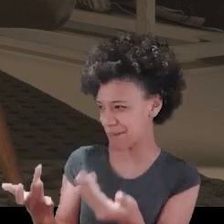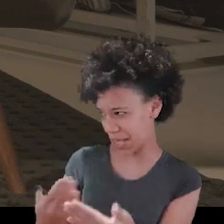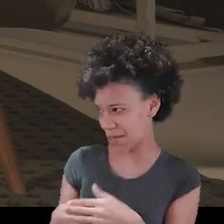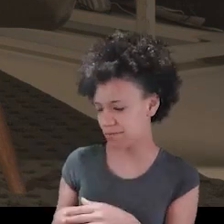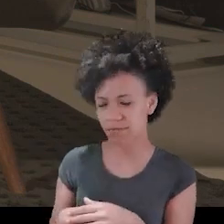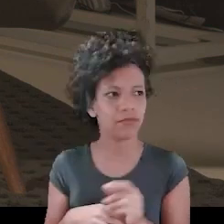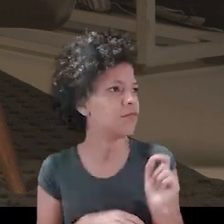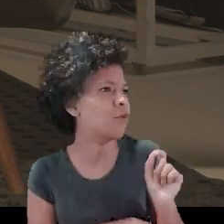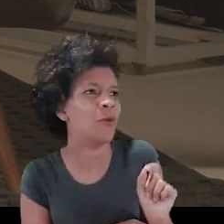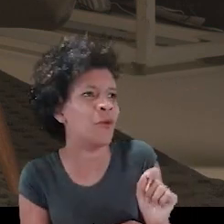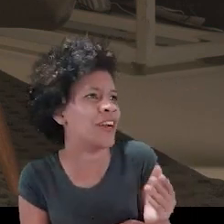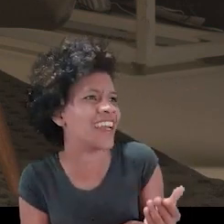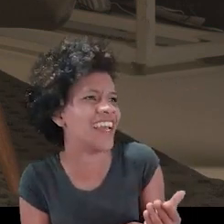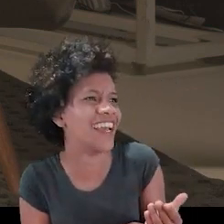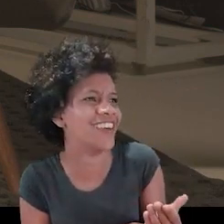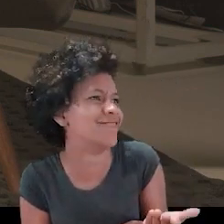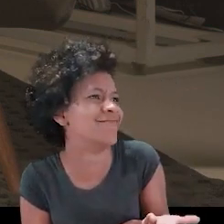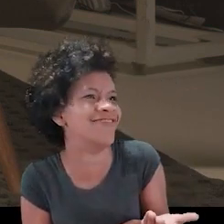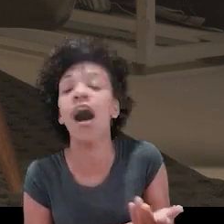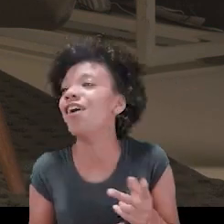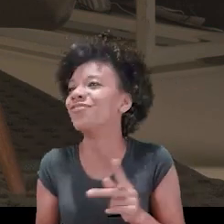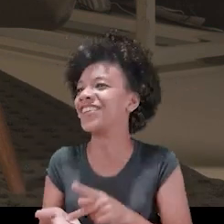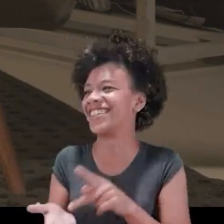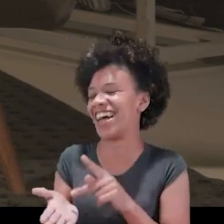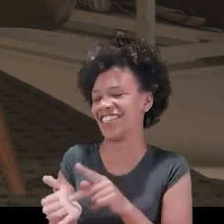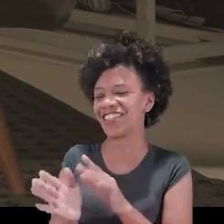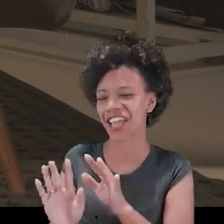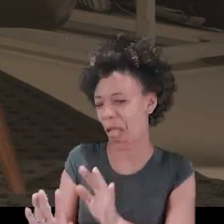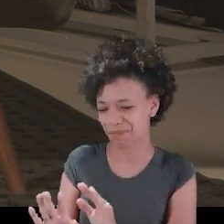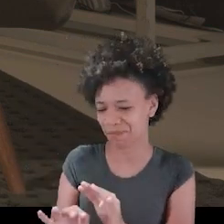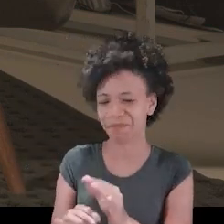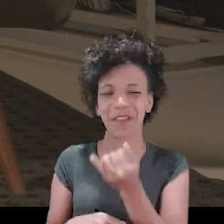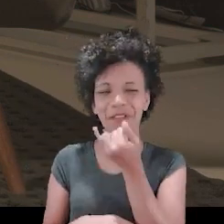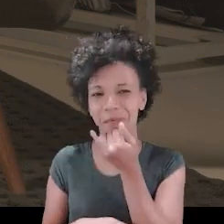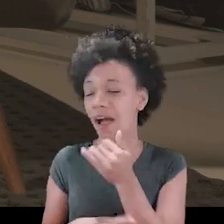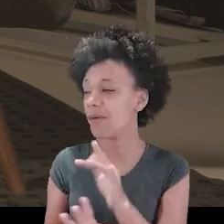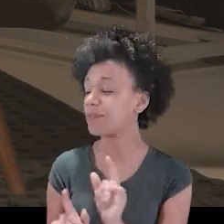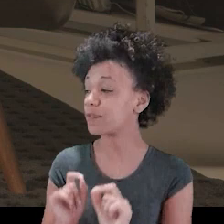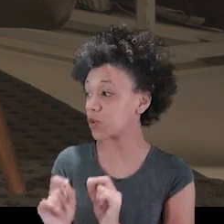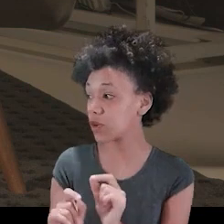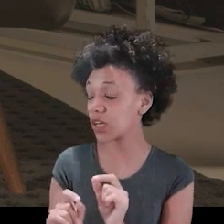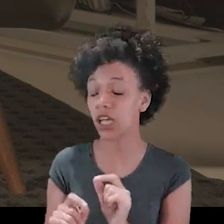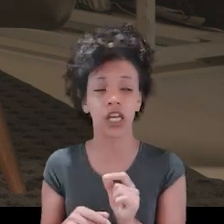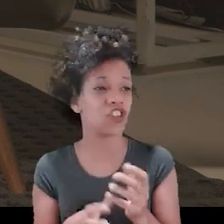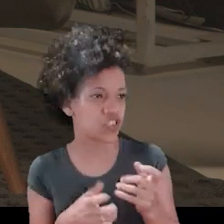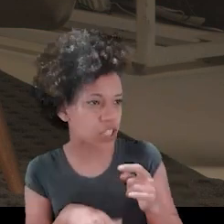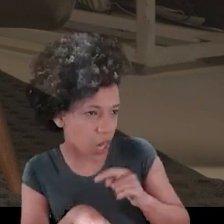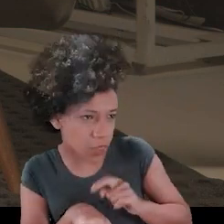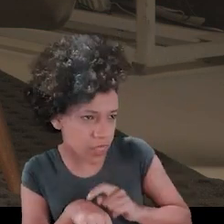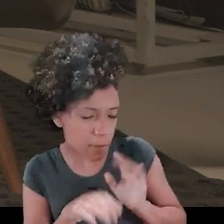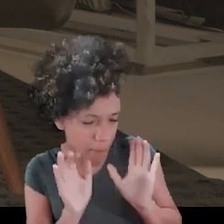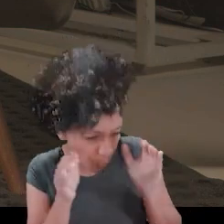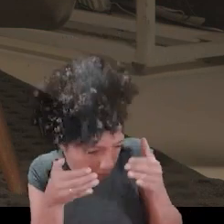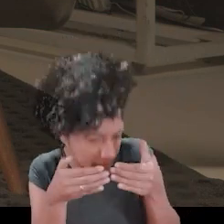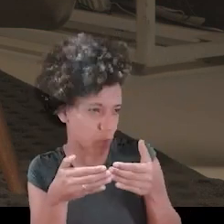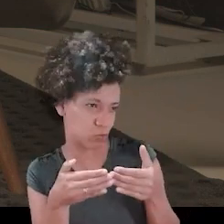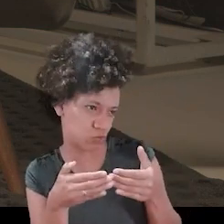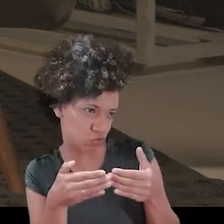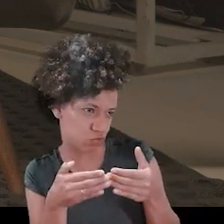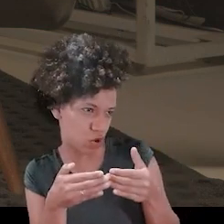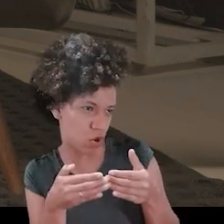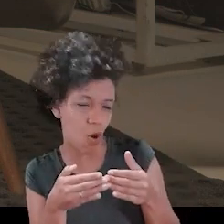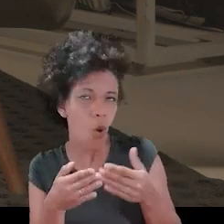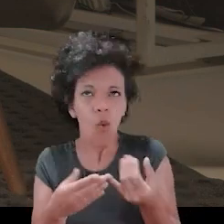disso fala disso Disse o que é verdade não dessa coisa querer o tempo dele